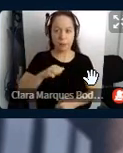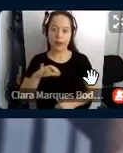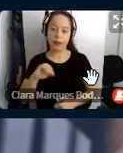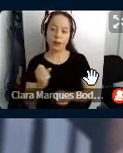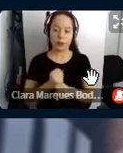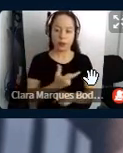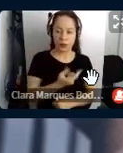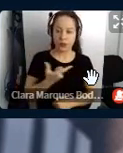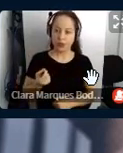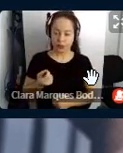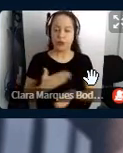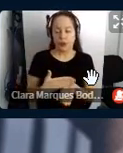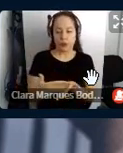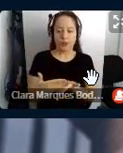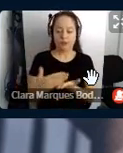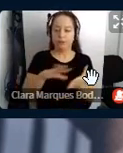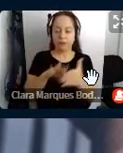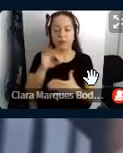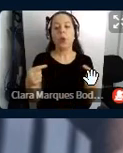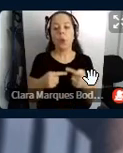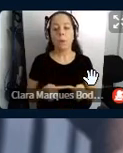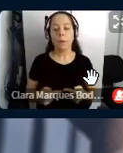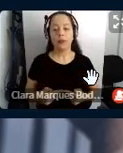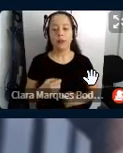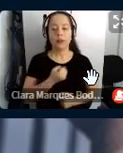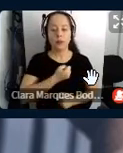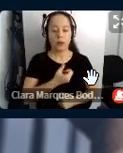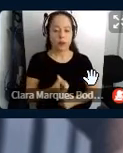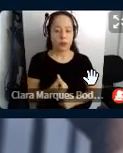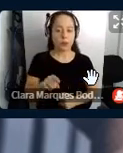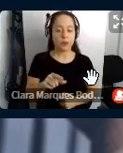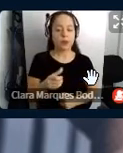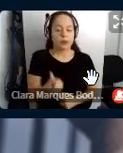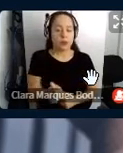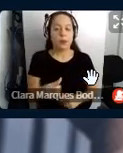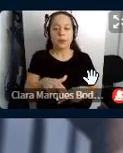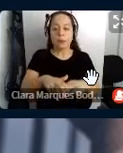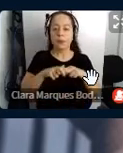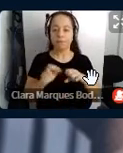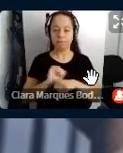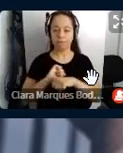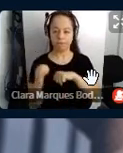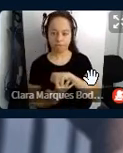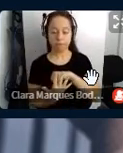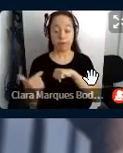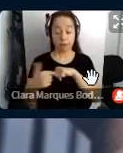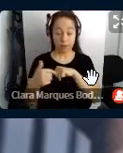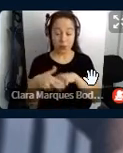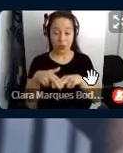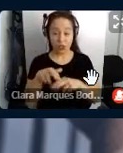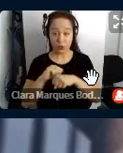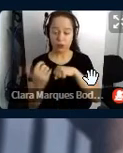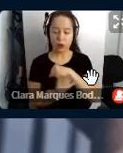13/5/2020, conforme o item 6.6, em virtude da pandemia causada pelo novo coronavírus.